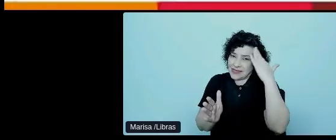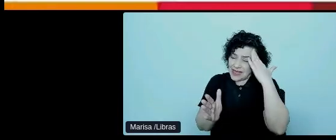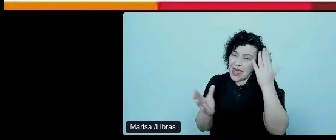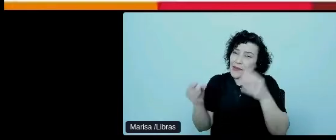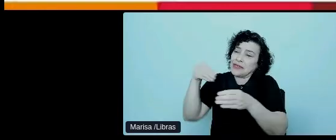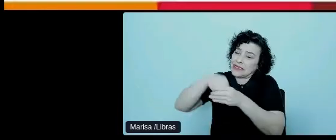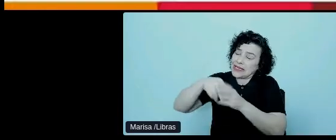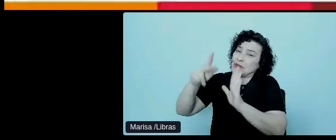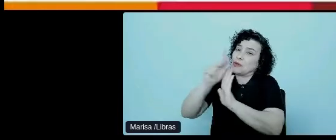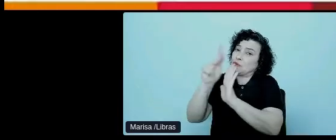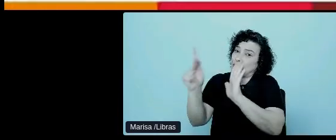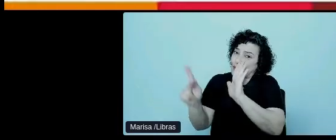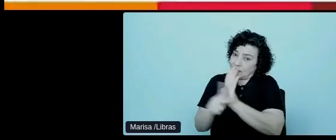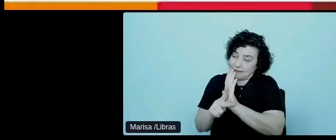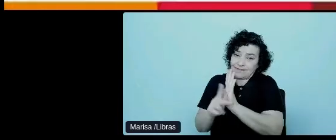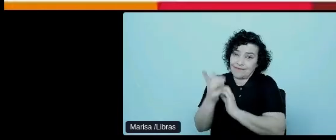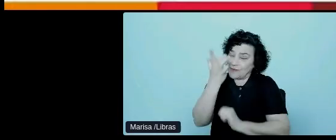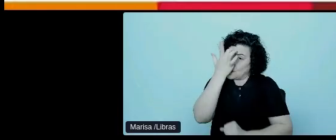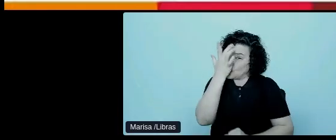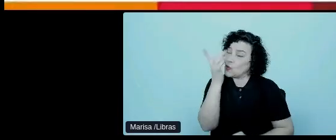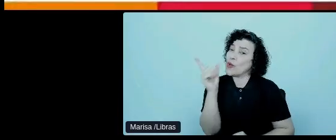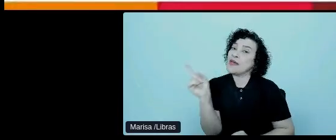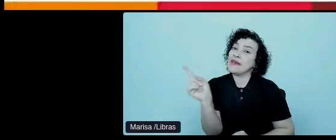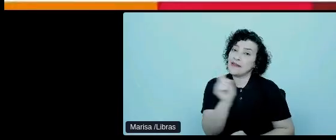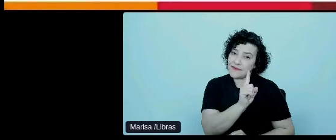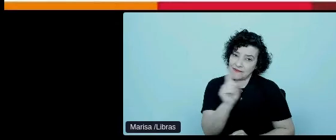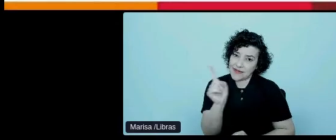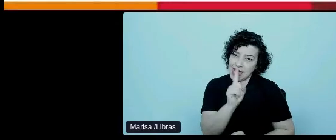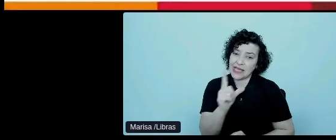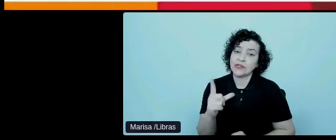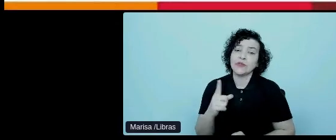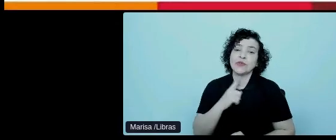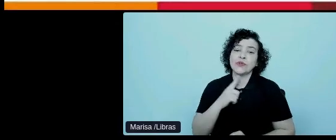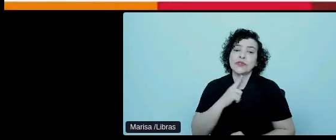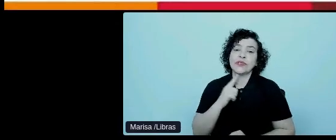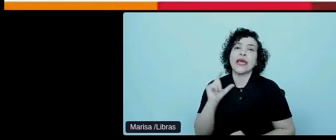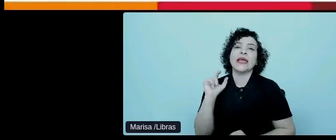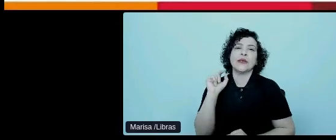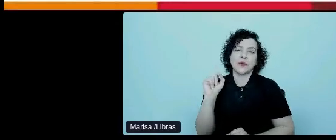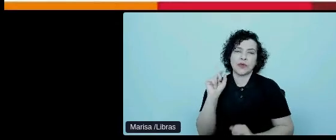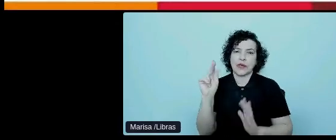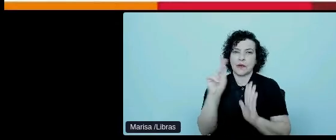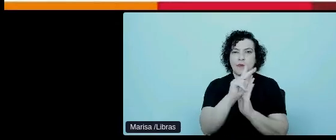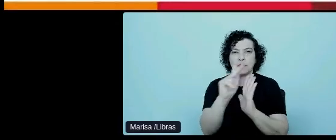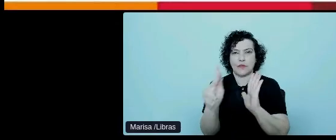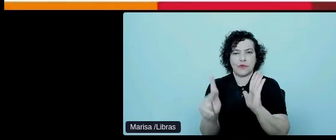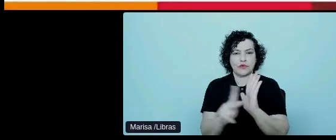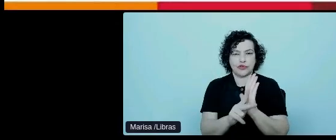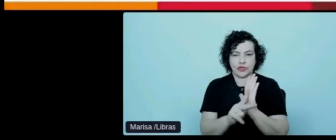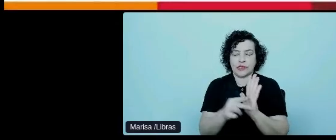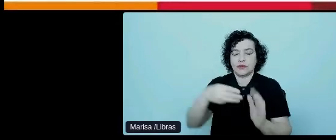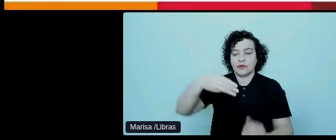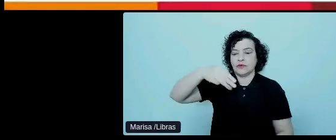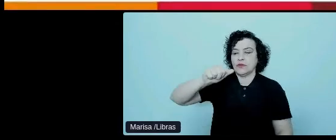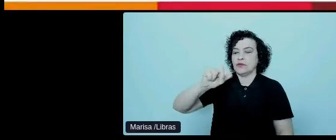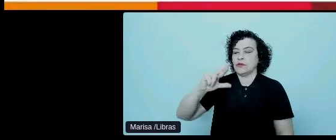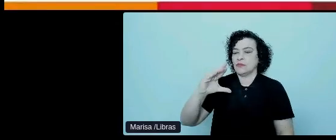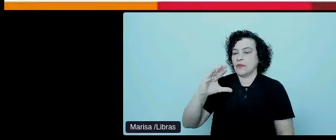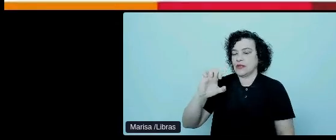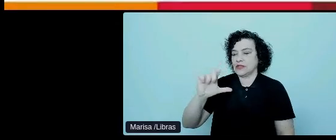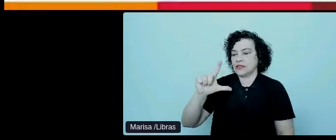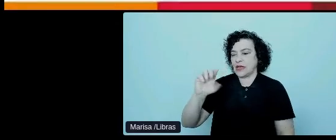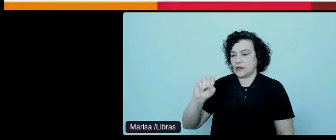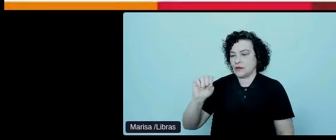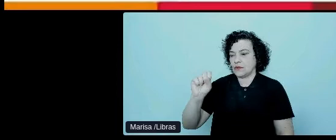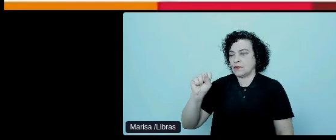sabe disso. Ela não é um documento fácil. A gente tem um belo projeto do Marcelo Salles que trouxe em